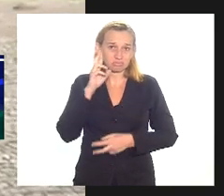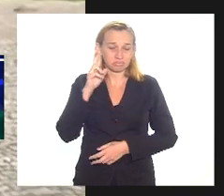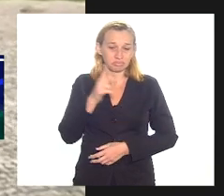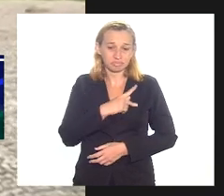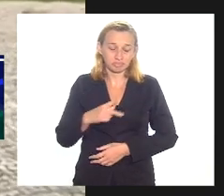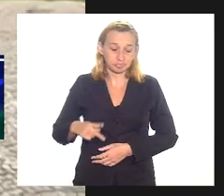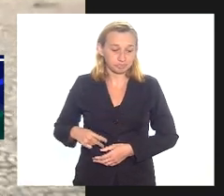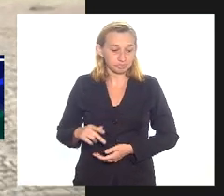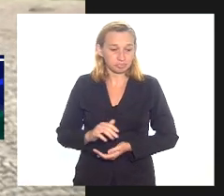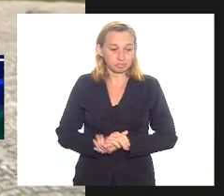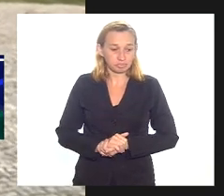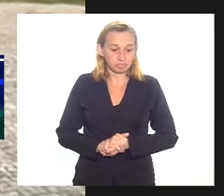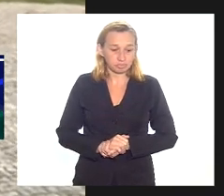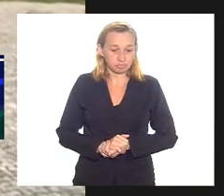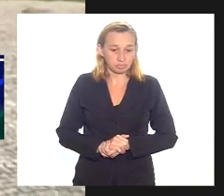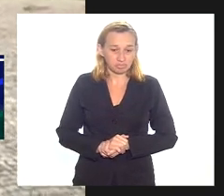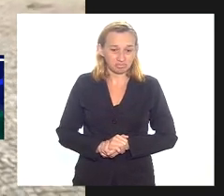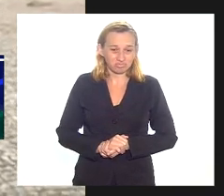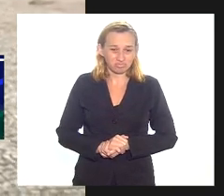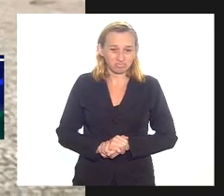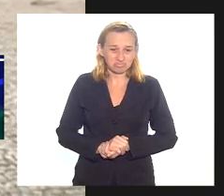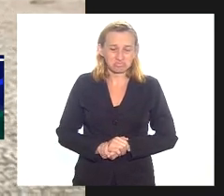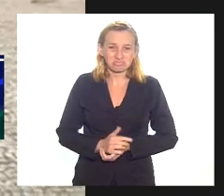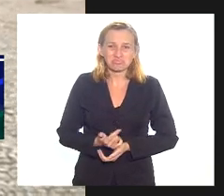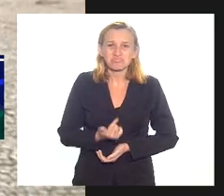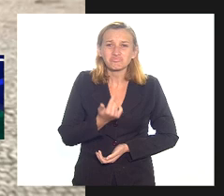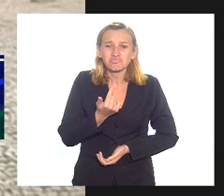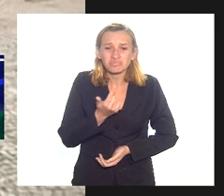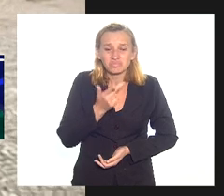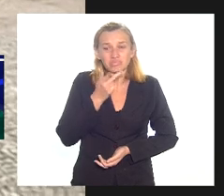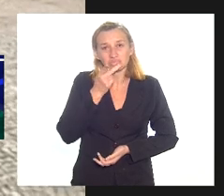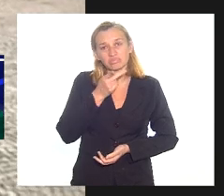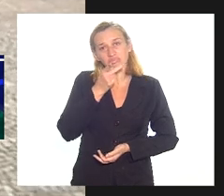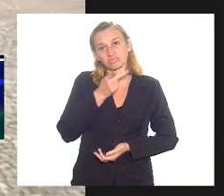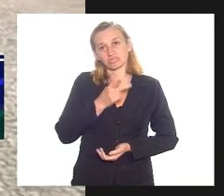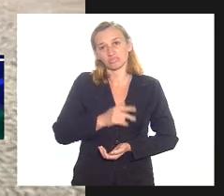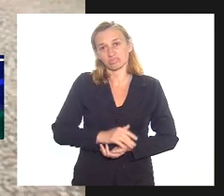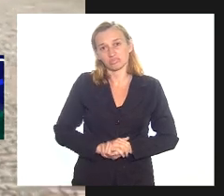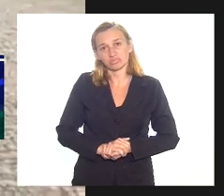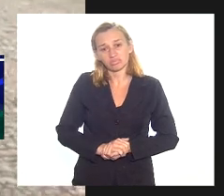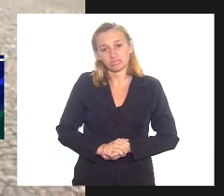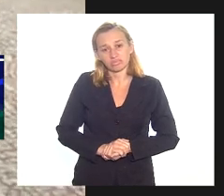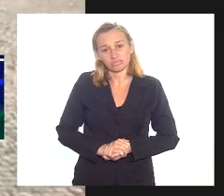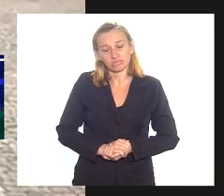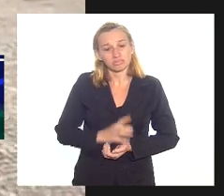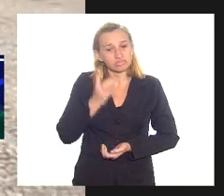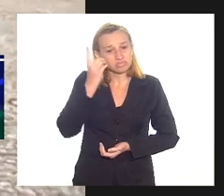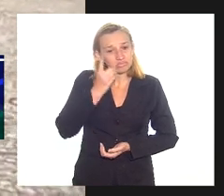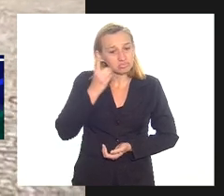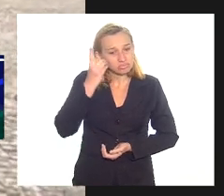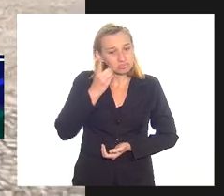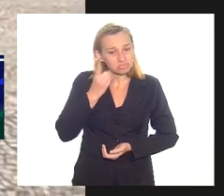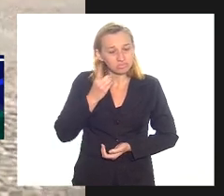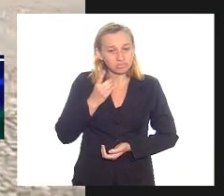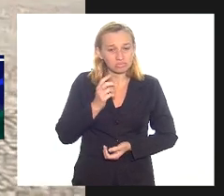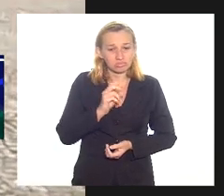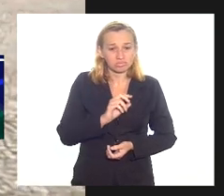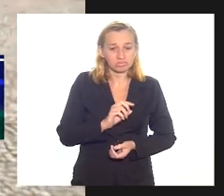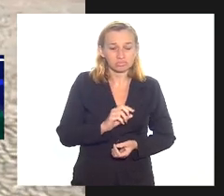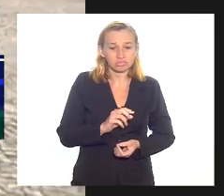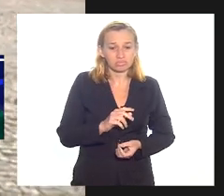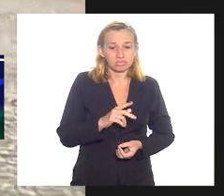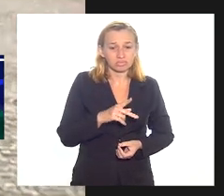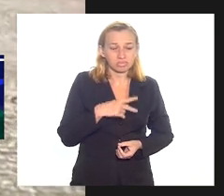momento algum, nenhuma fala por parte de deputados que defendem, se